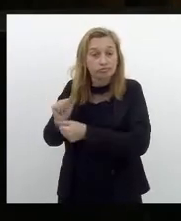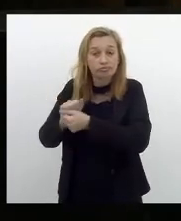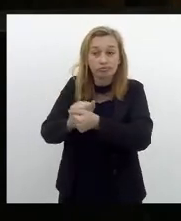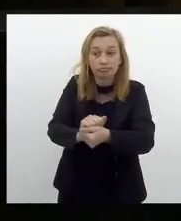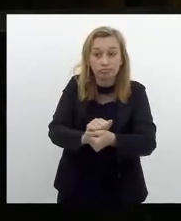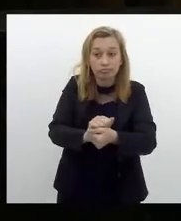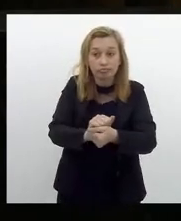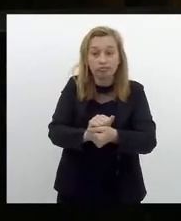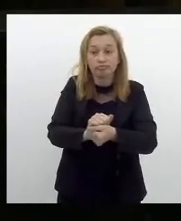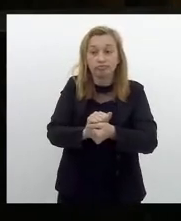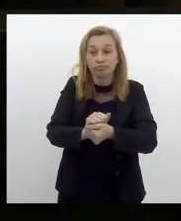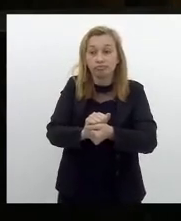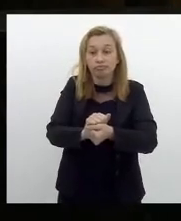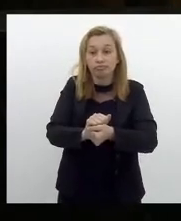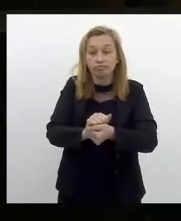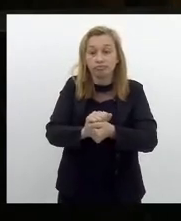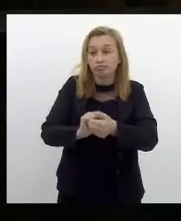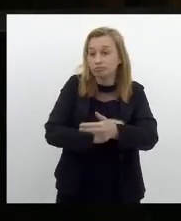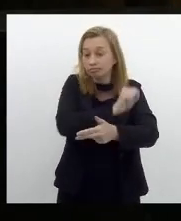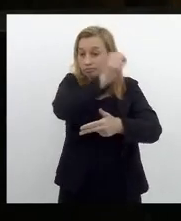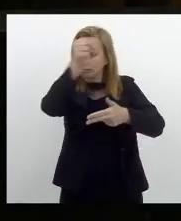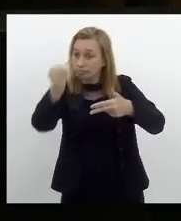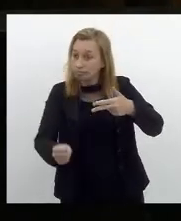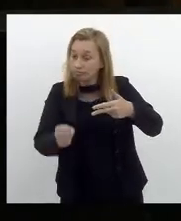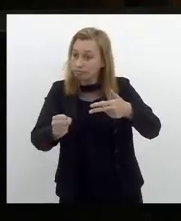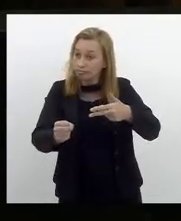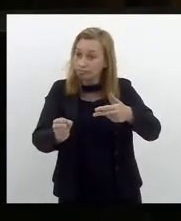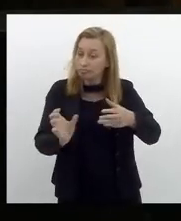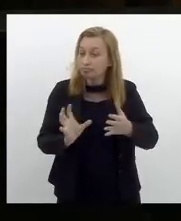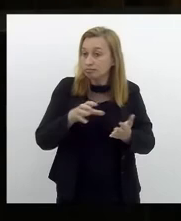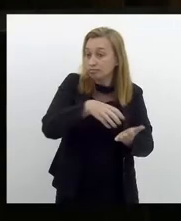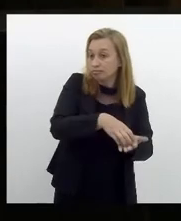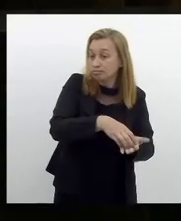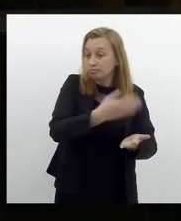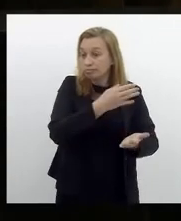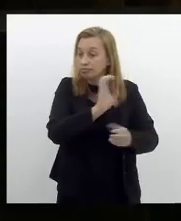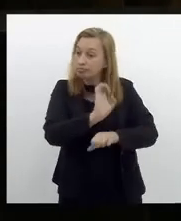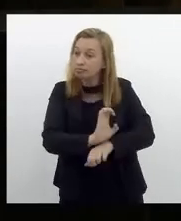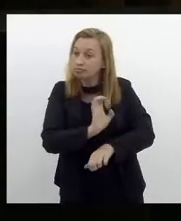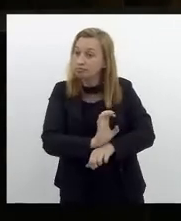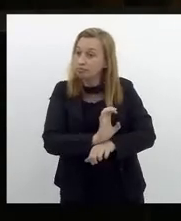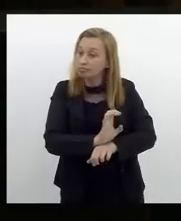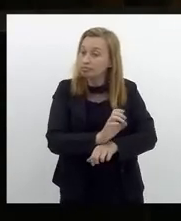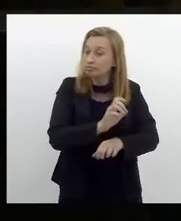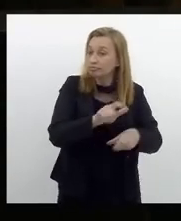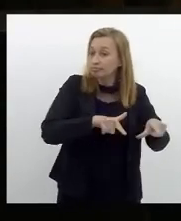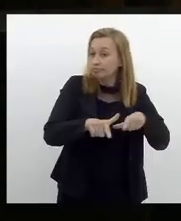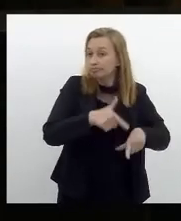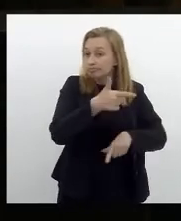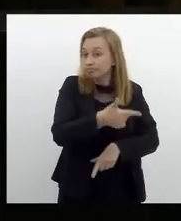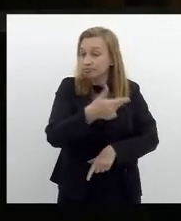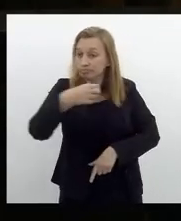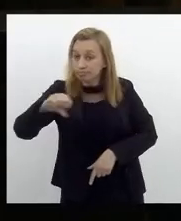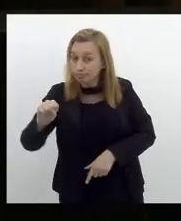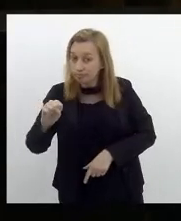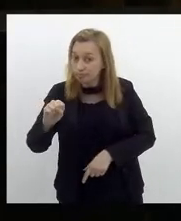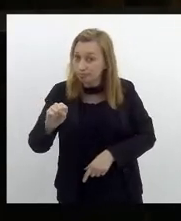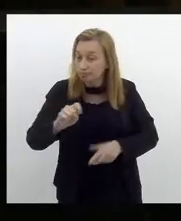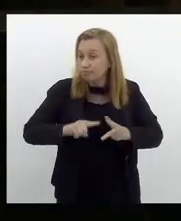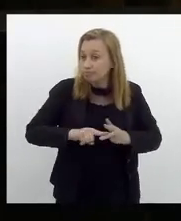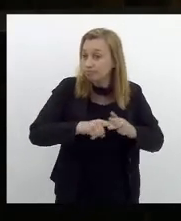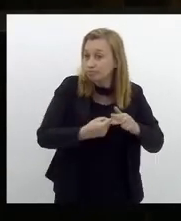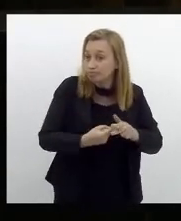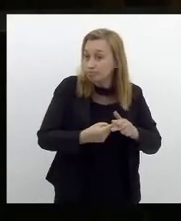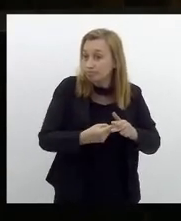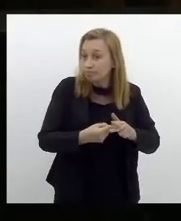conjuntamente empenhadas pelos poderes e órgãos do Estado no exercício de 2018, corrigidas